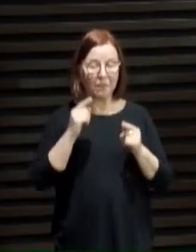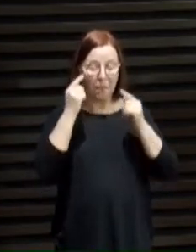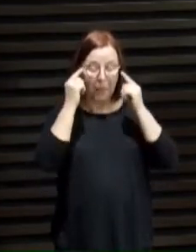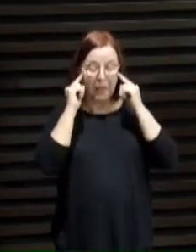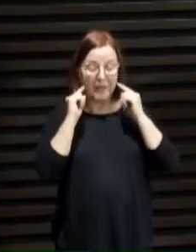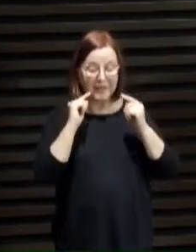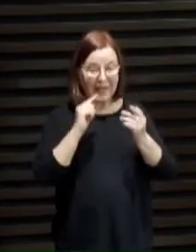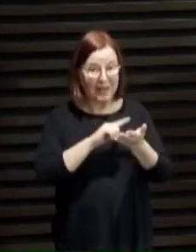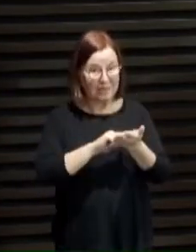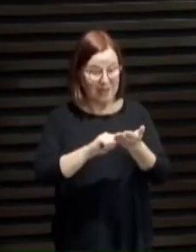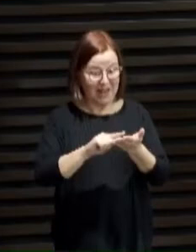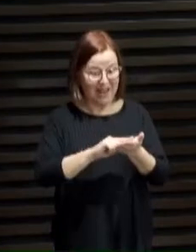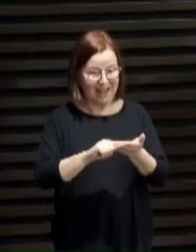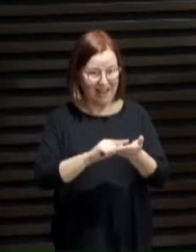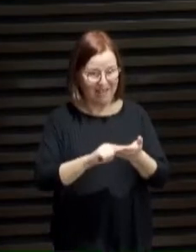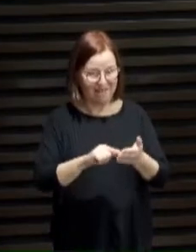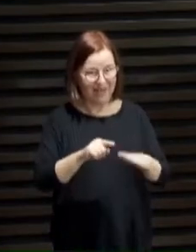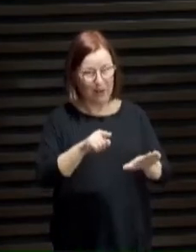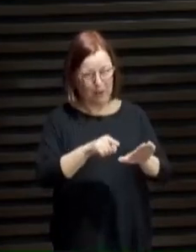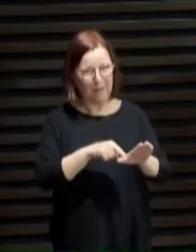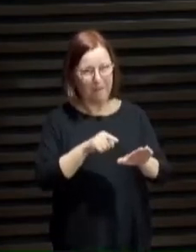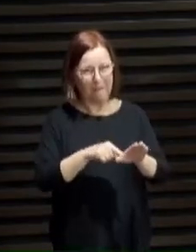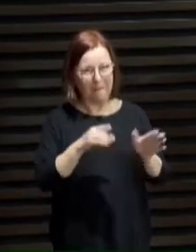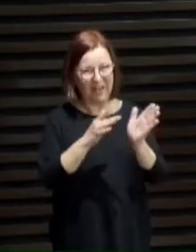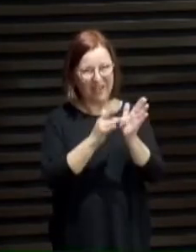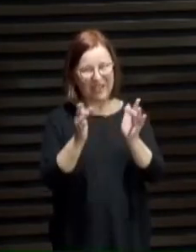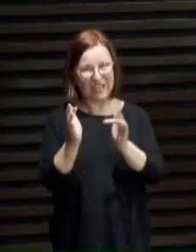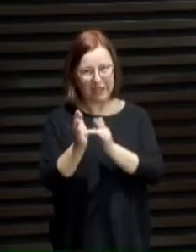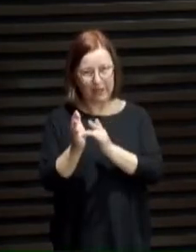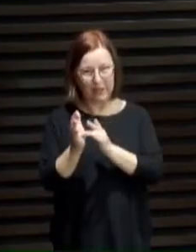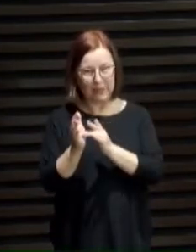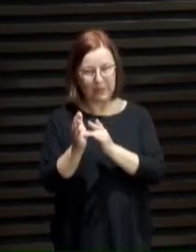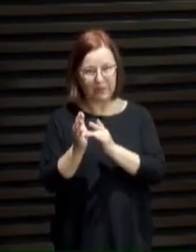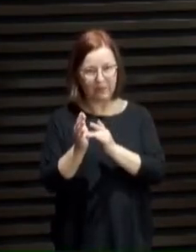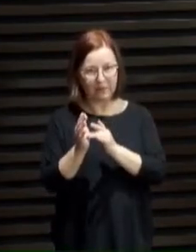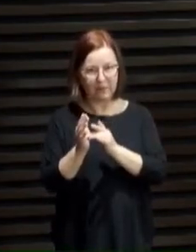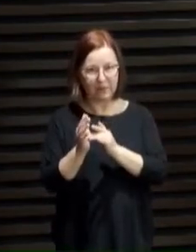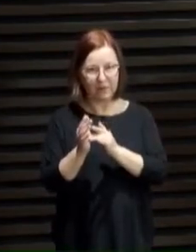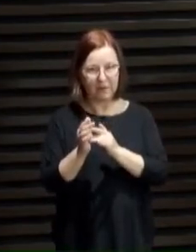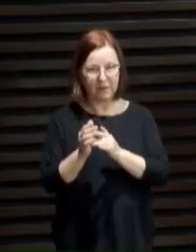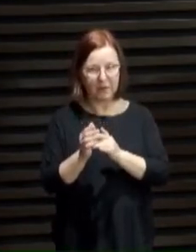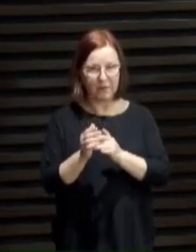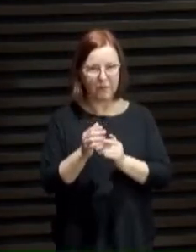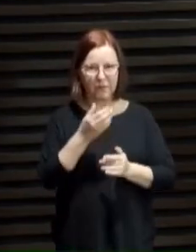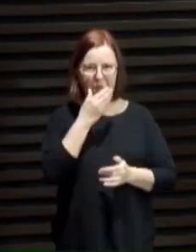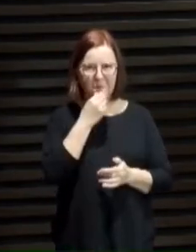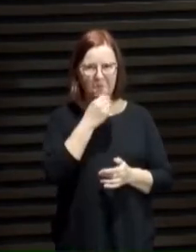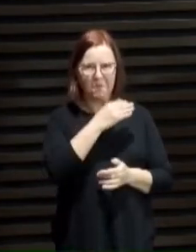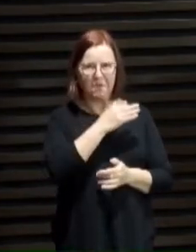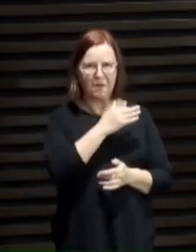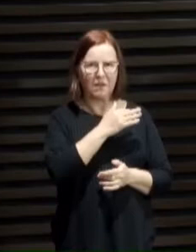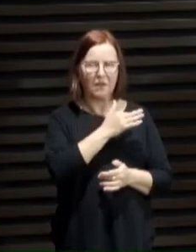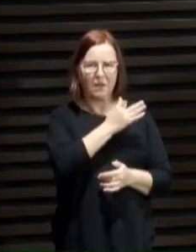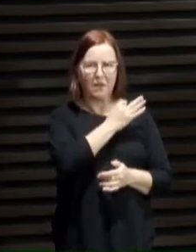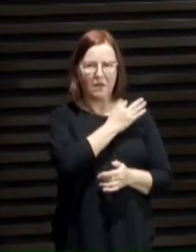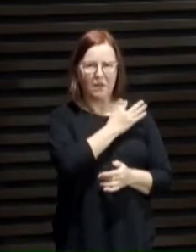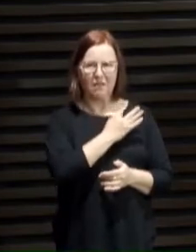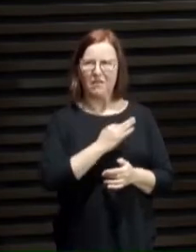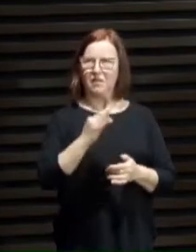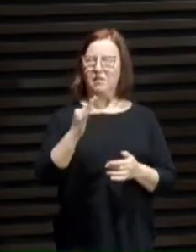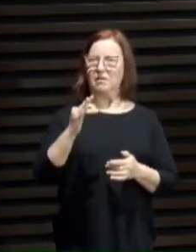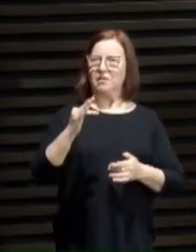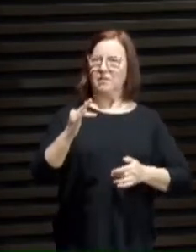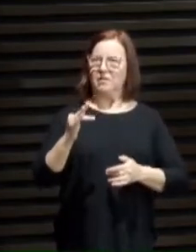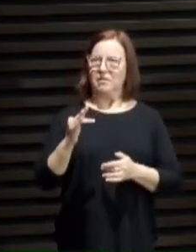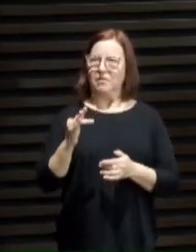lavaram os pés de Jesus. Nessa hora, o fariseu Simão disse: Pronto, era o que eu precisava, ele não precisa nem mais